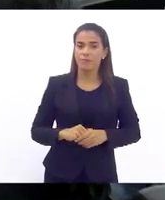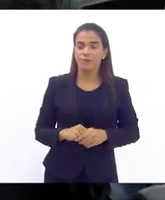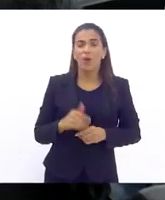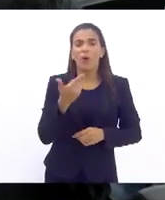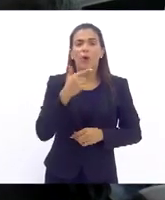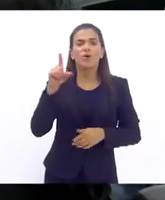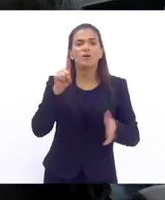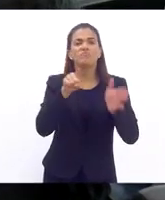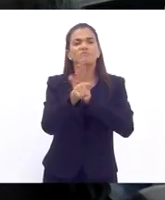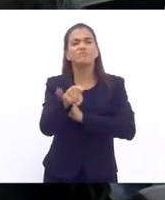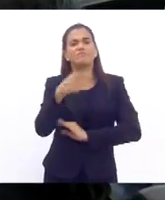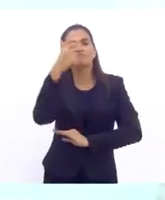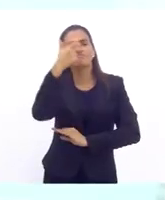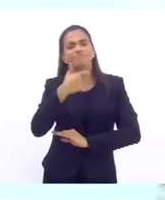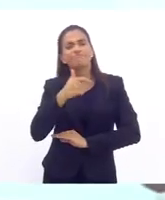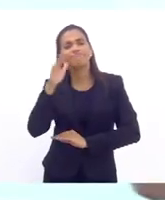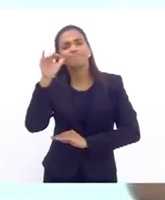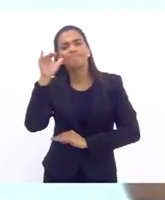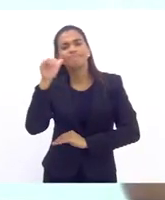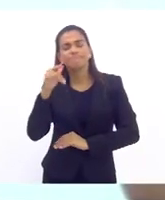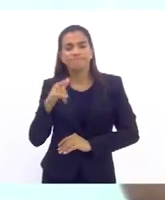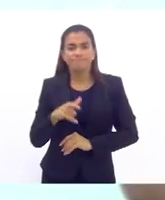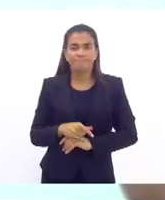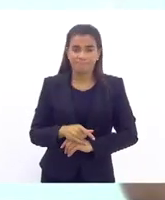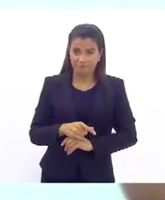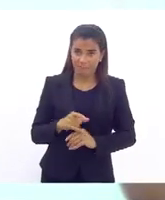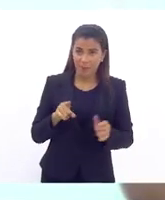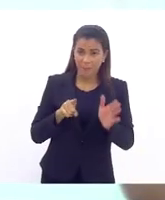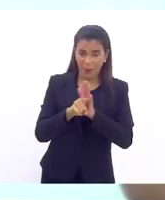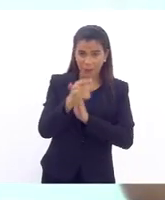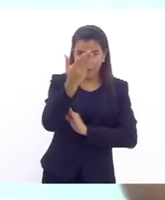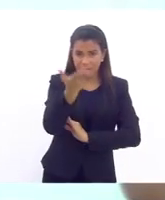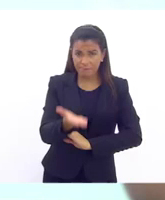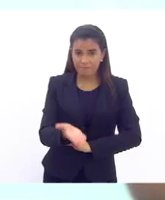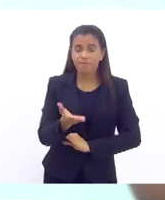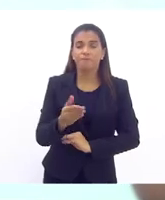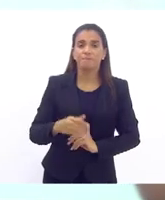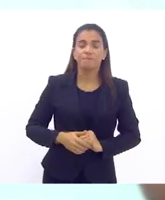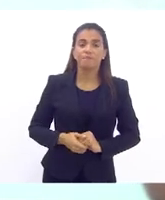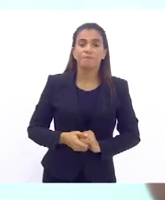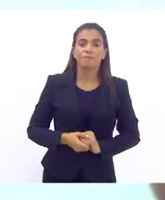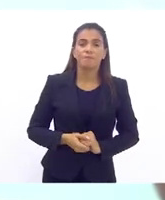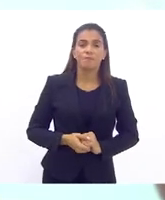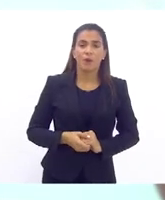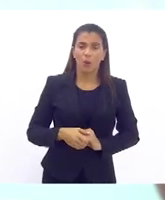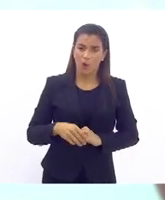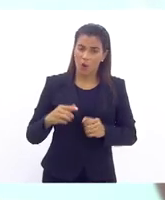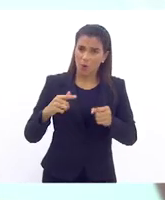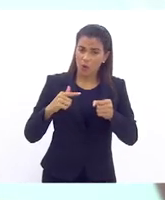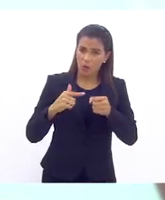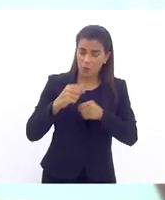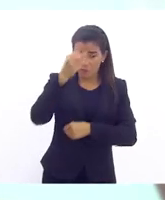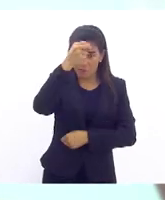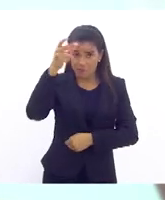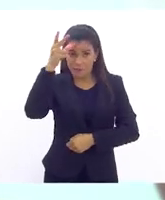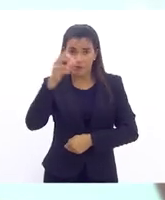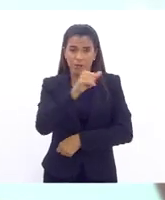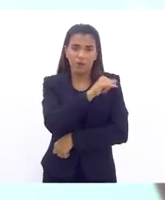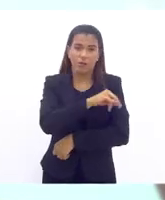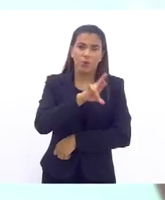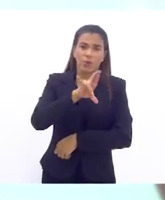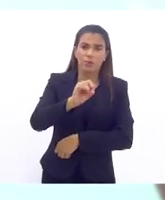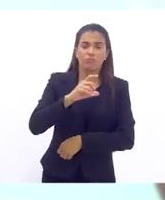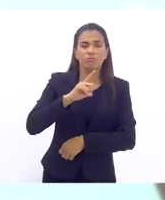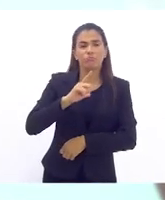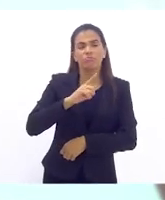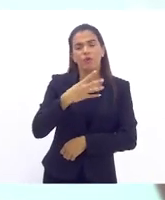que eu queria para concluir para vossa excelência o município do Rio tem 42